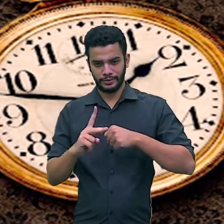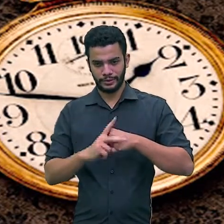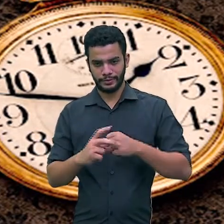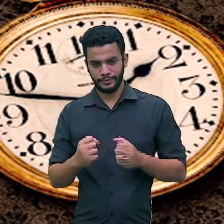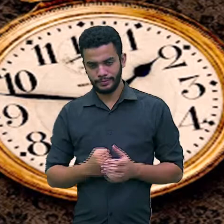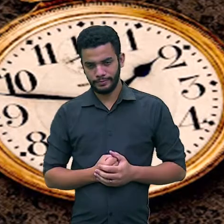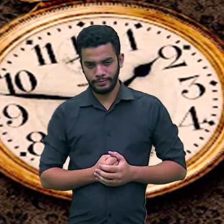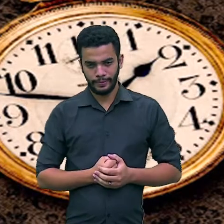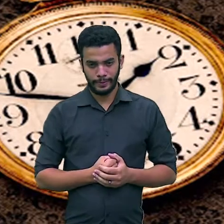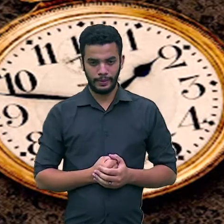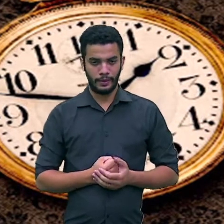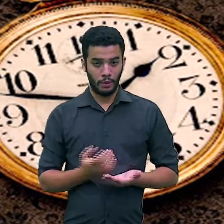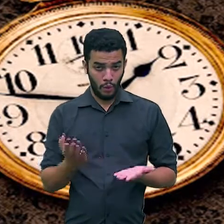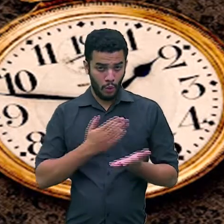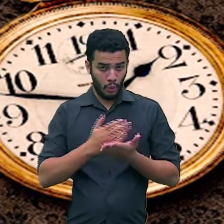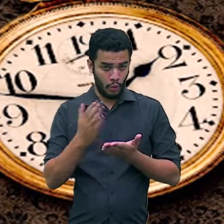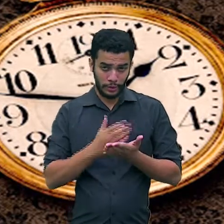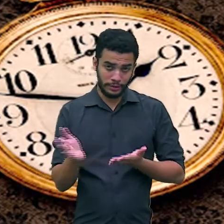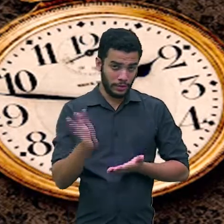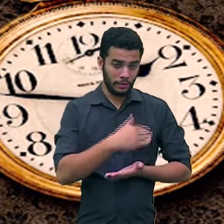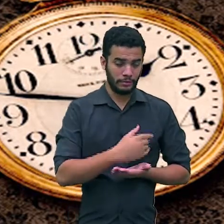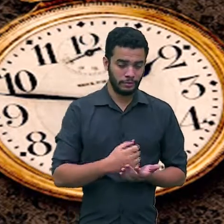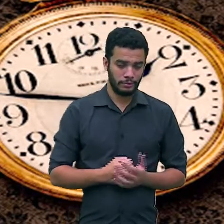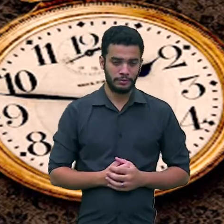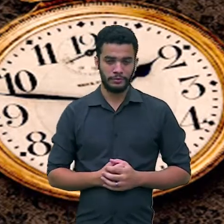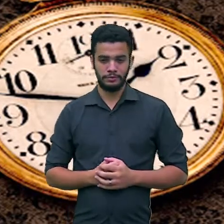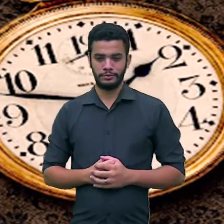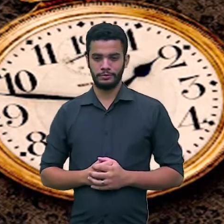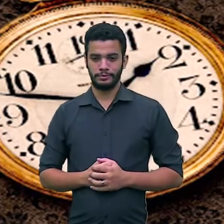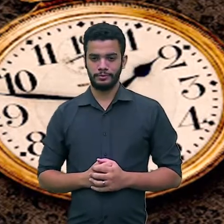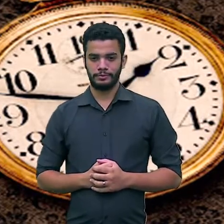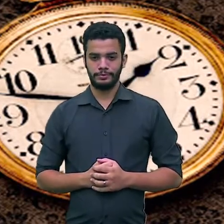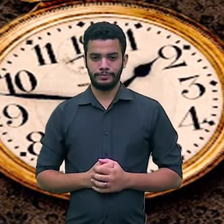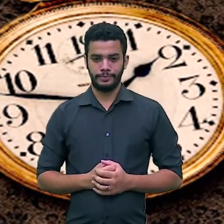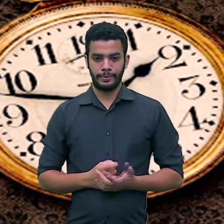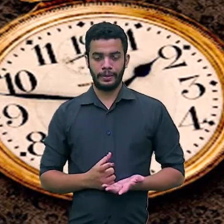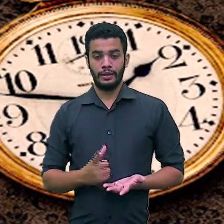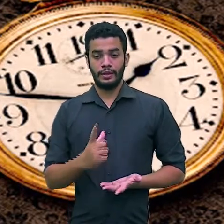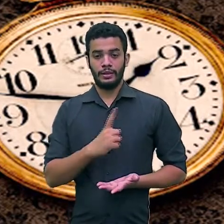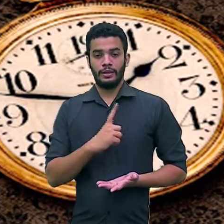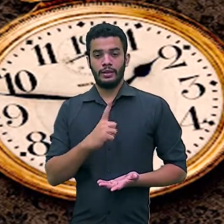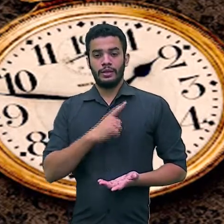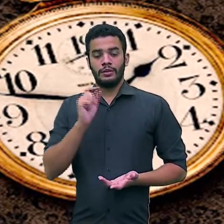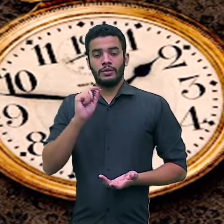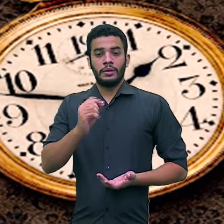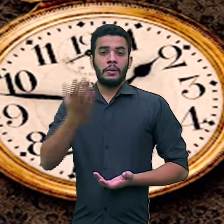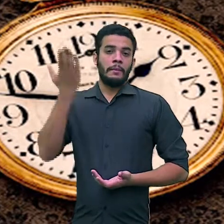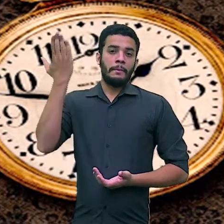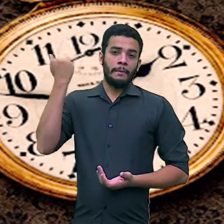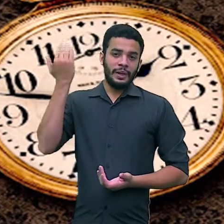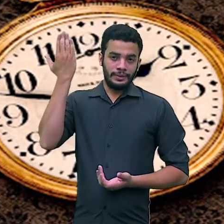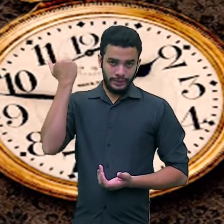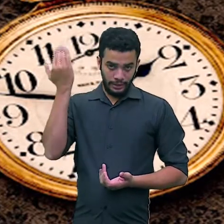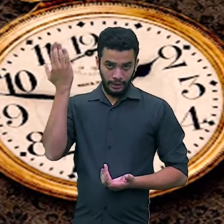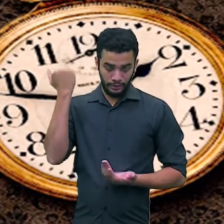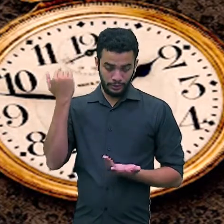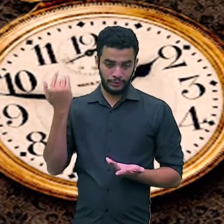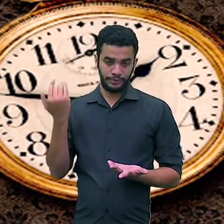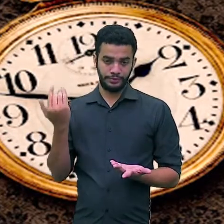3 deles. Vem comigo, vamos aprender. Temos o pretérito, também conhecido como